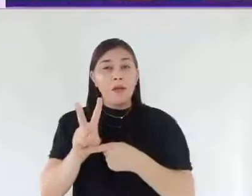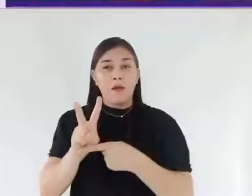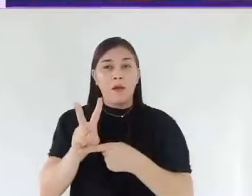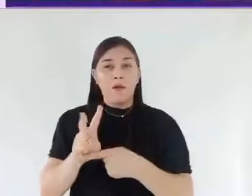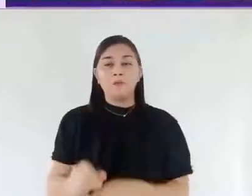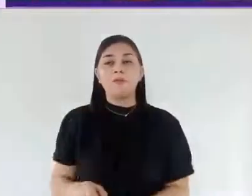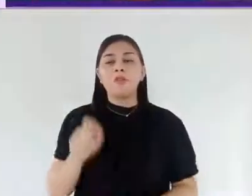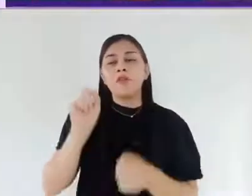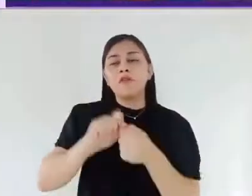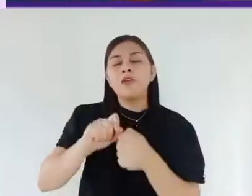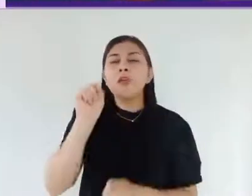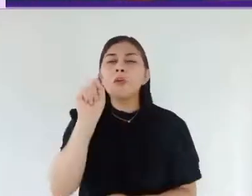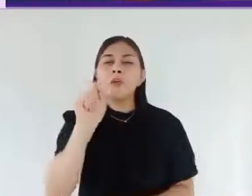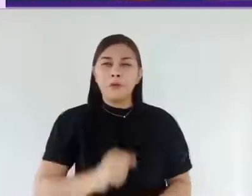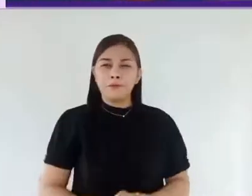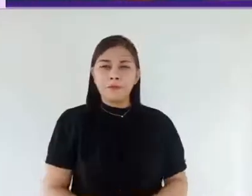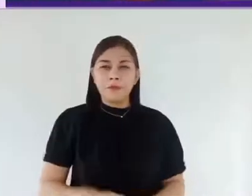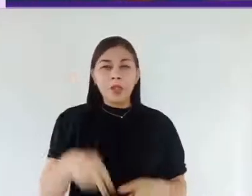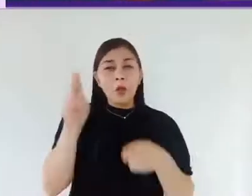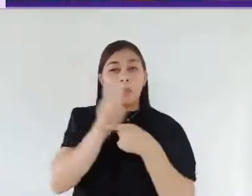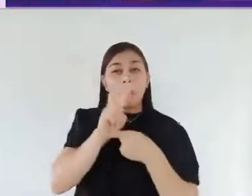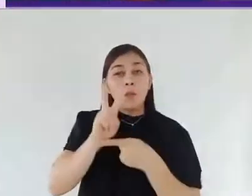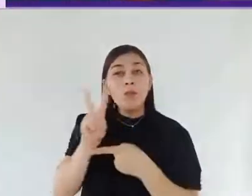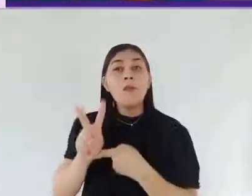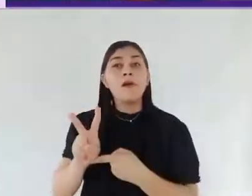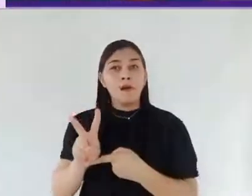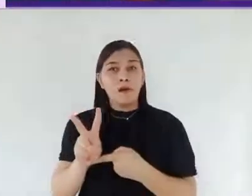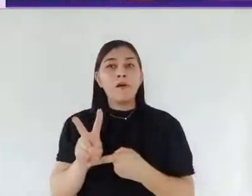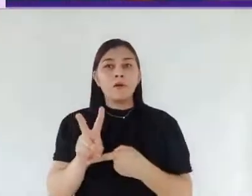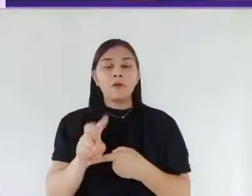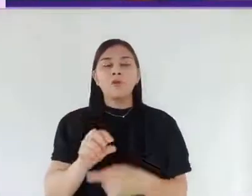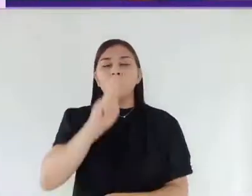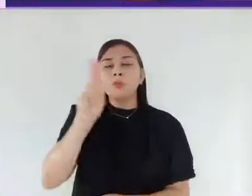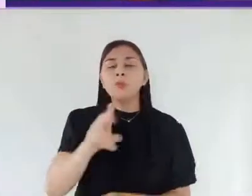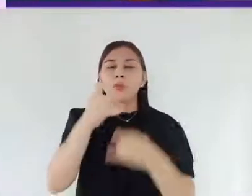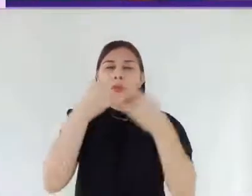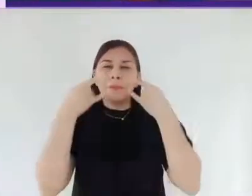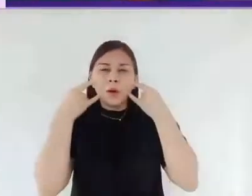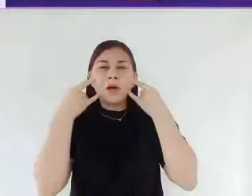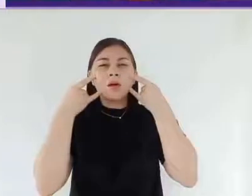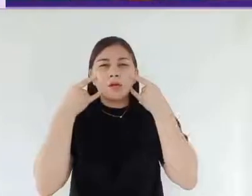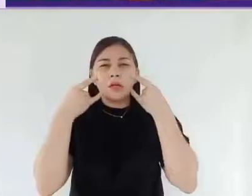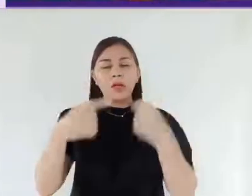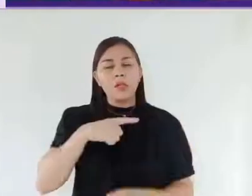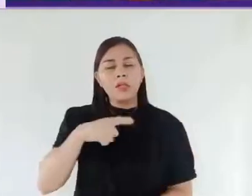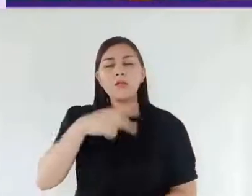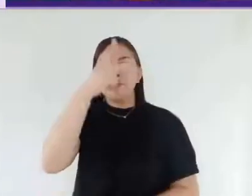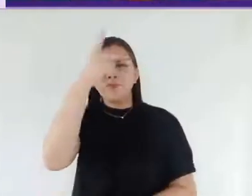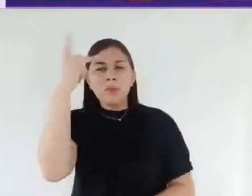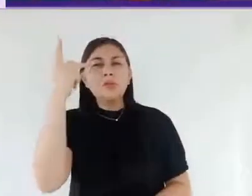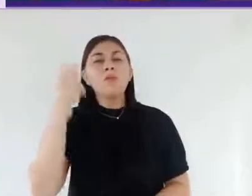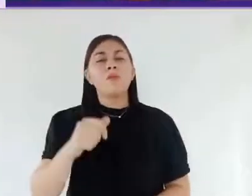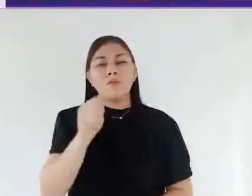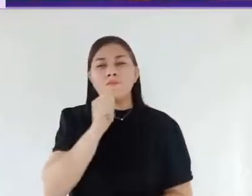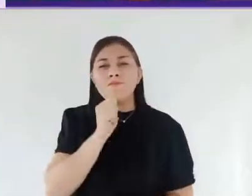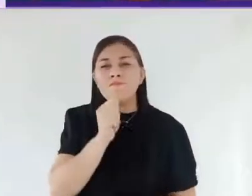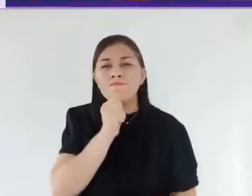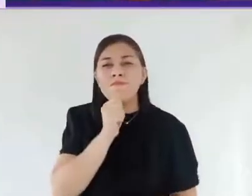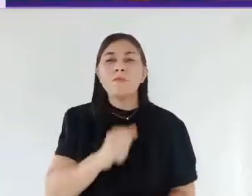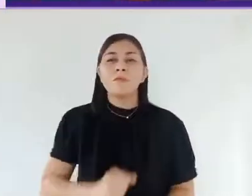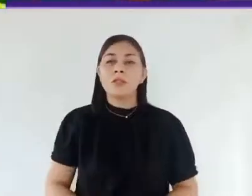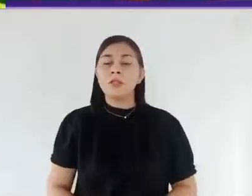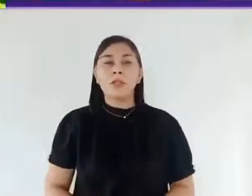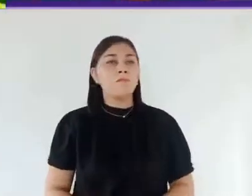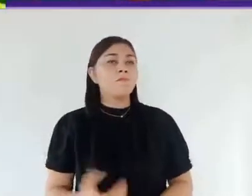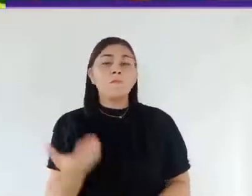deve fazer? Se cuidar Usem máscara, gente Ainda tem muita gente por aí Que não